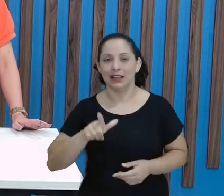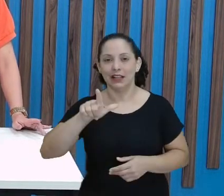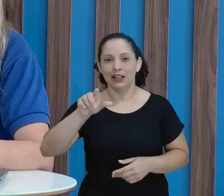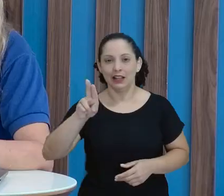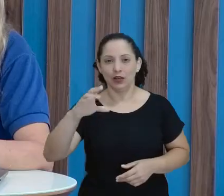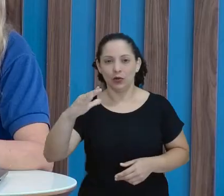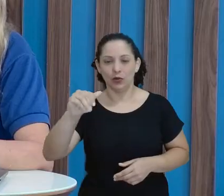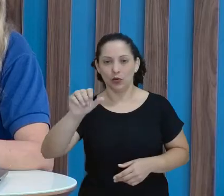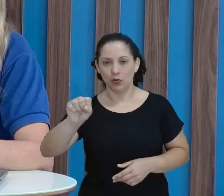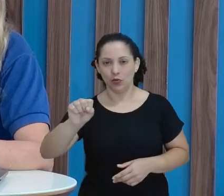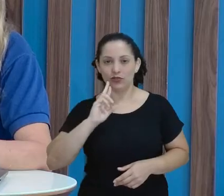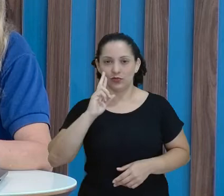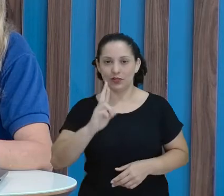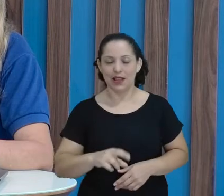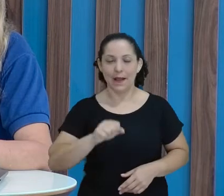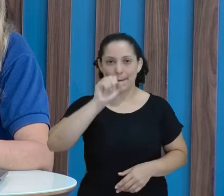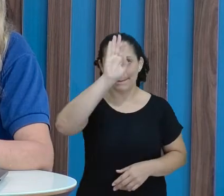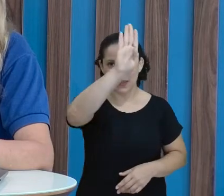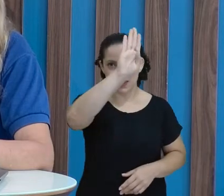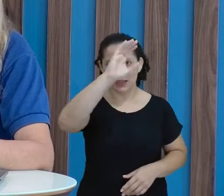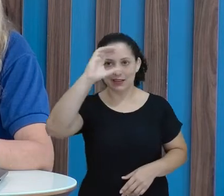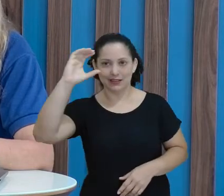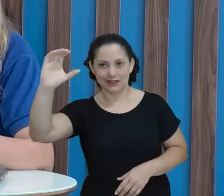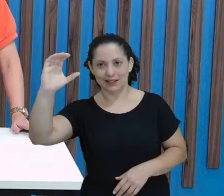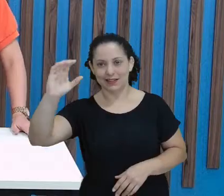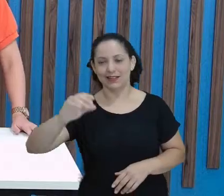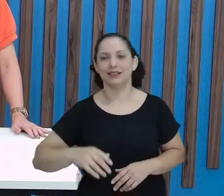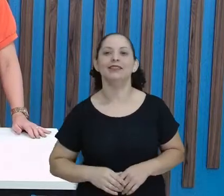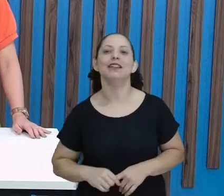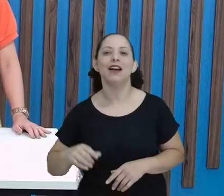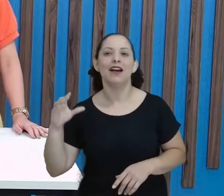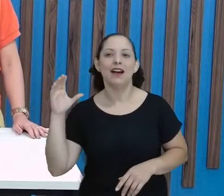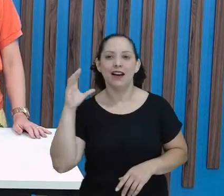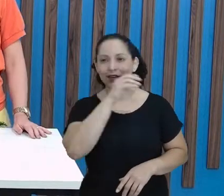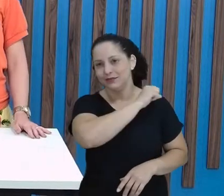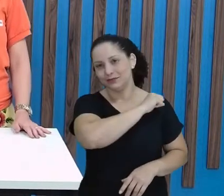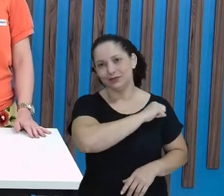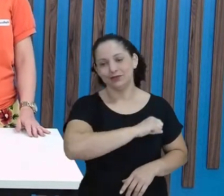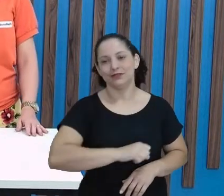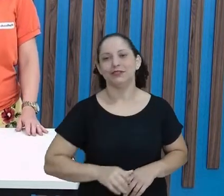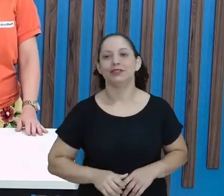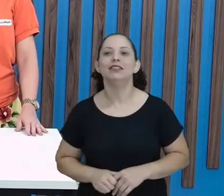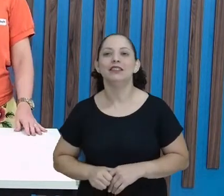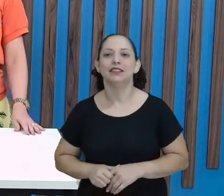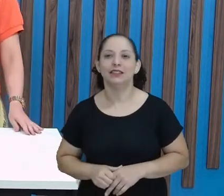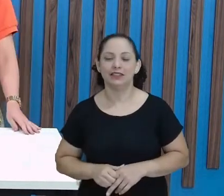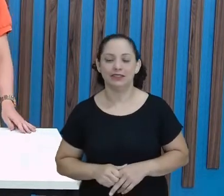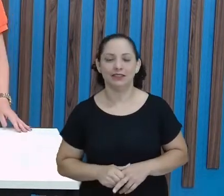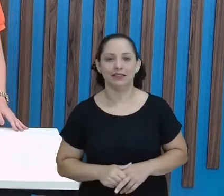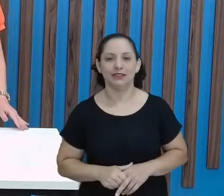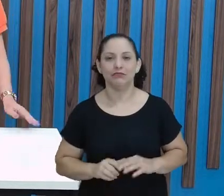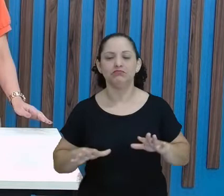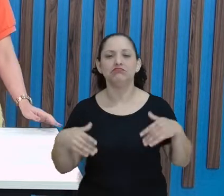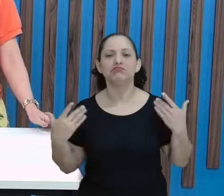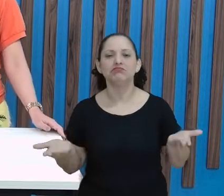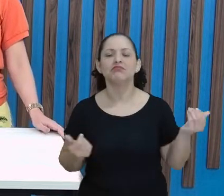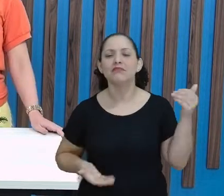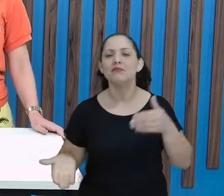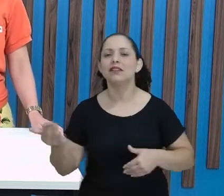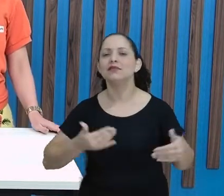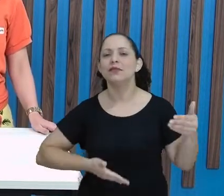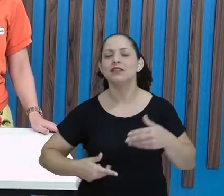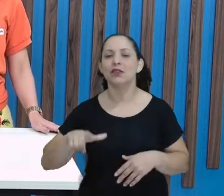que B e C. Olha aí, Lucas está bem rapidinho, exatamente, Lucas. E cadê a participação de